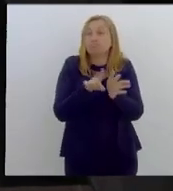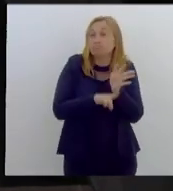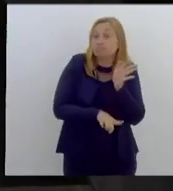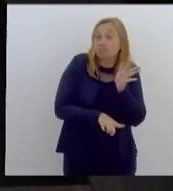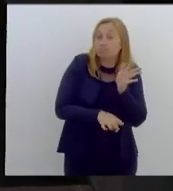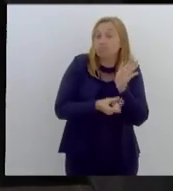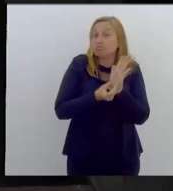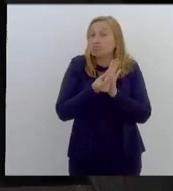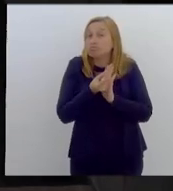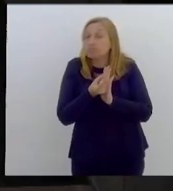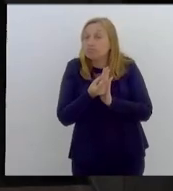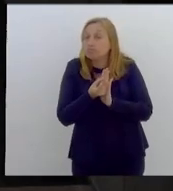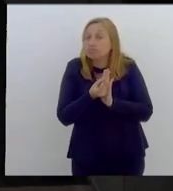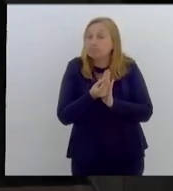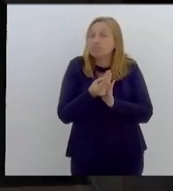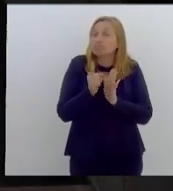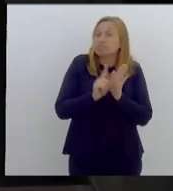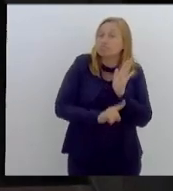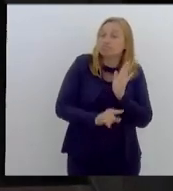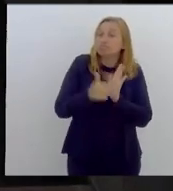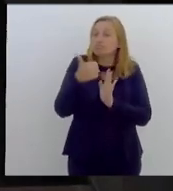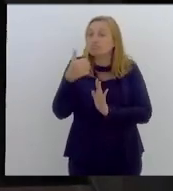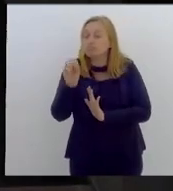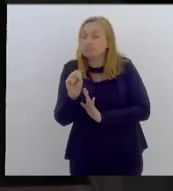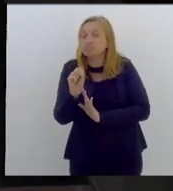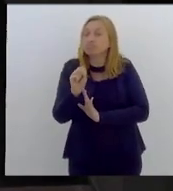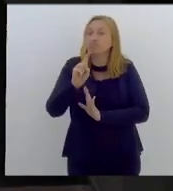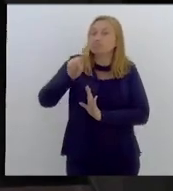no orçamento menos